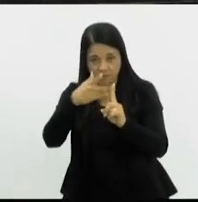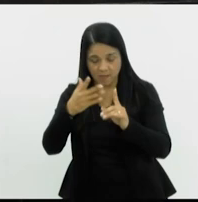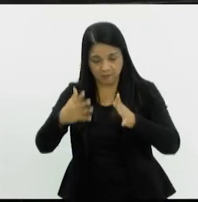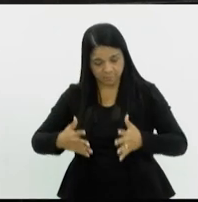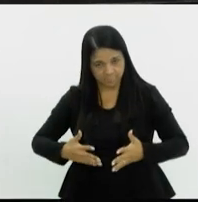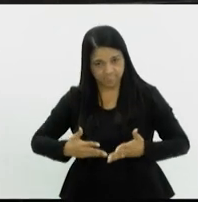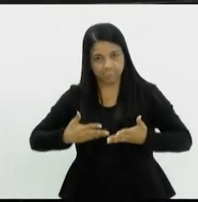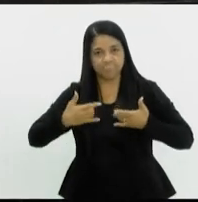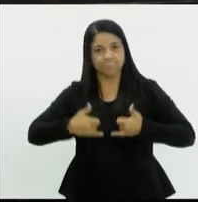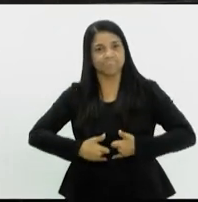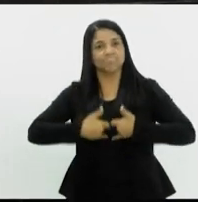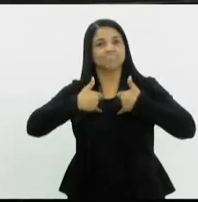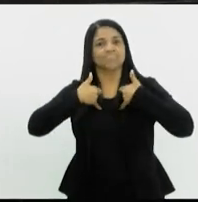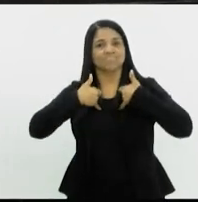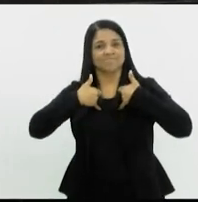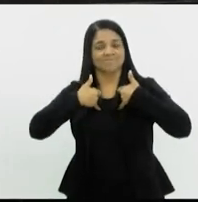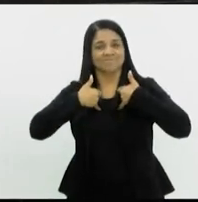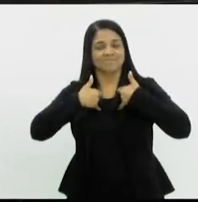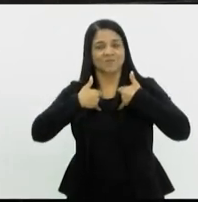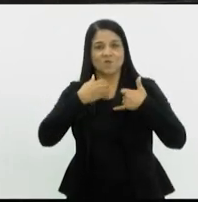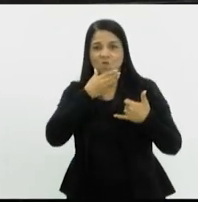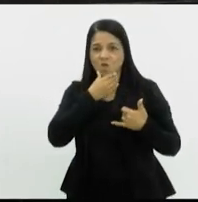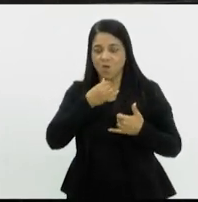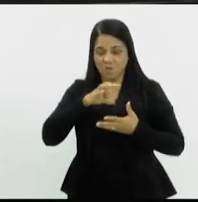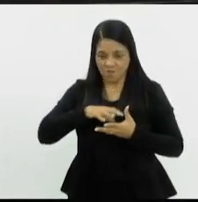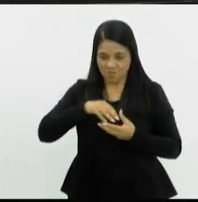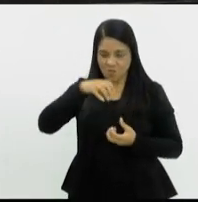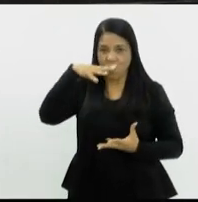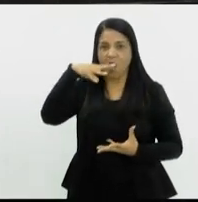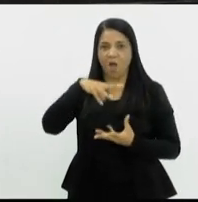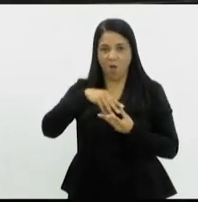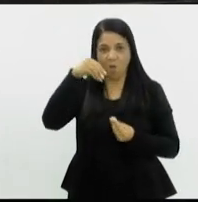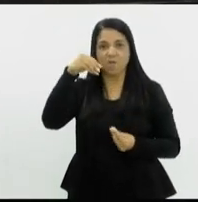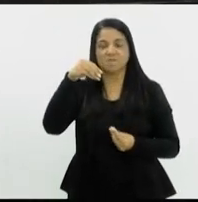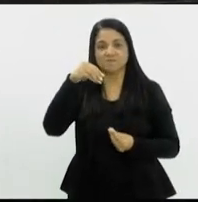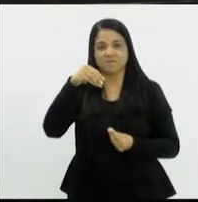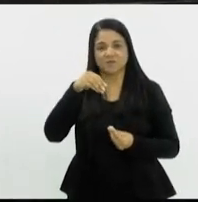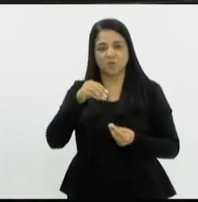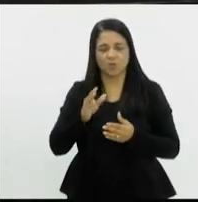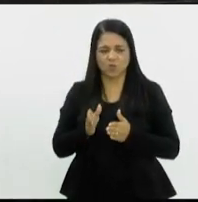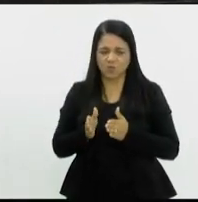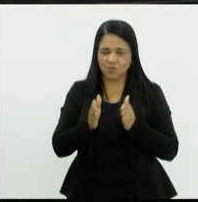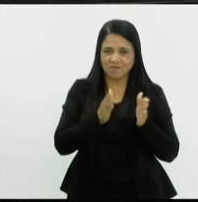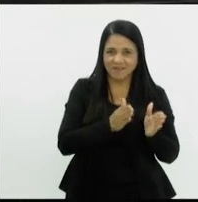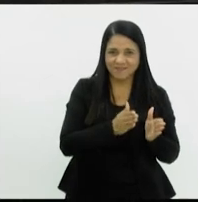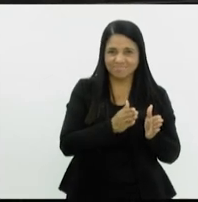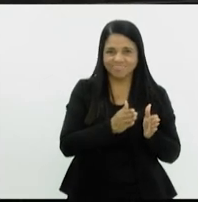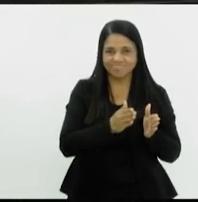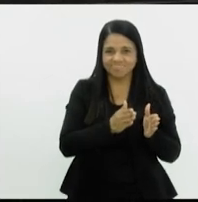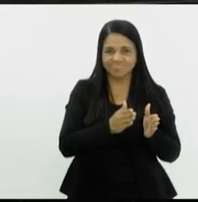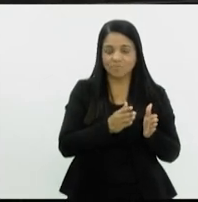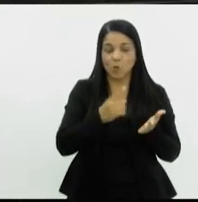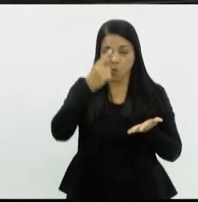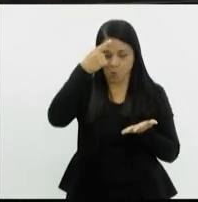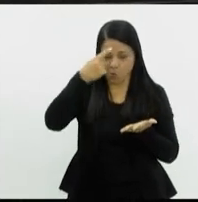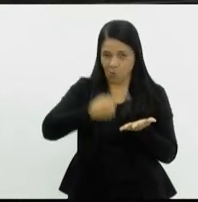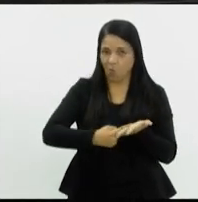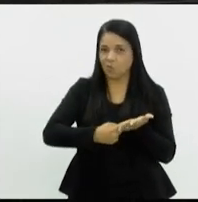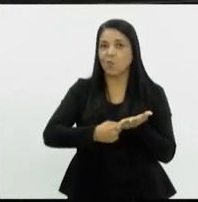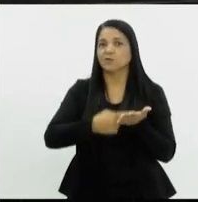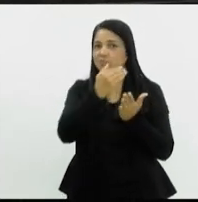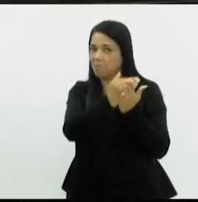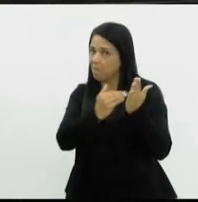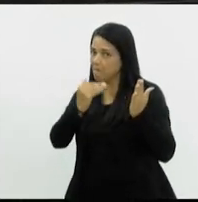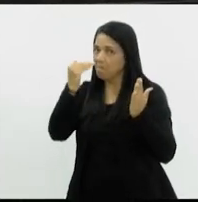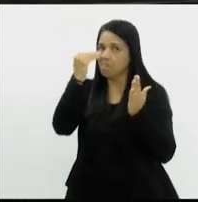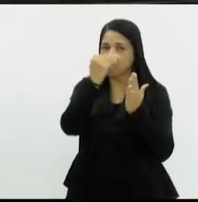homem, massageia o ego, enobrece a alma, por outro lado, muitas das vezes aumenta o nosso compromisso, nos